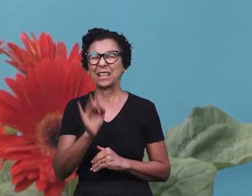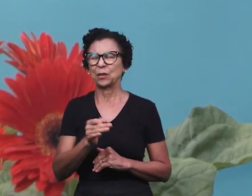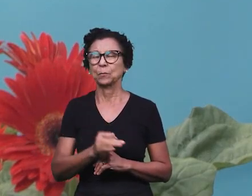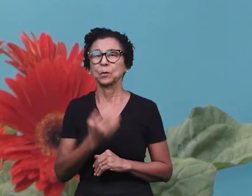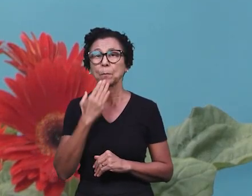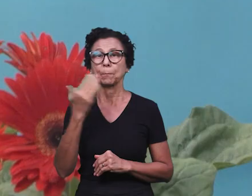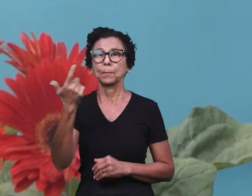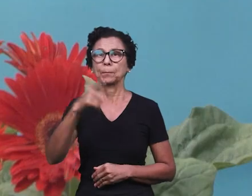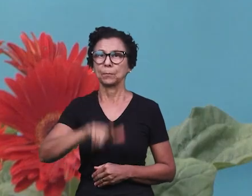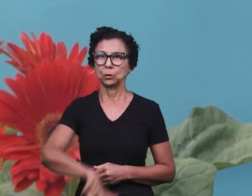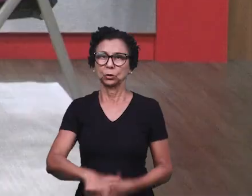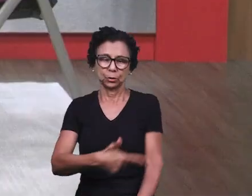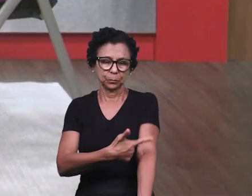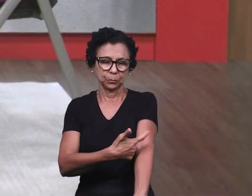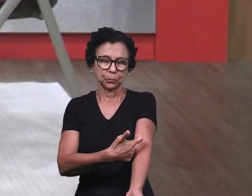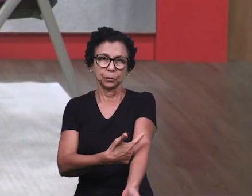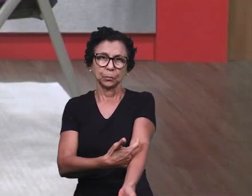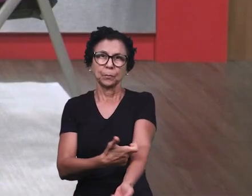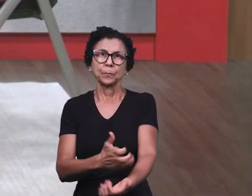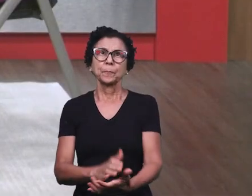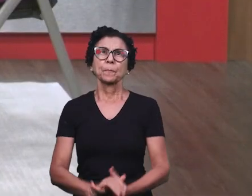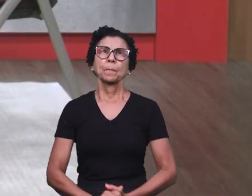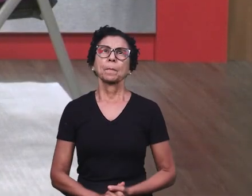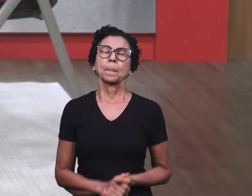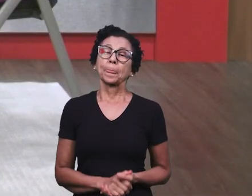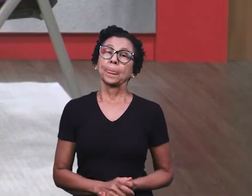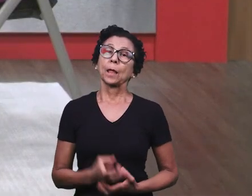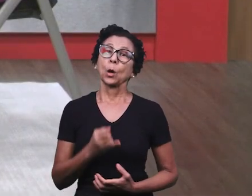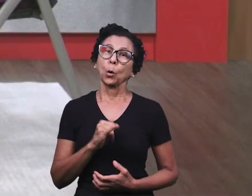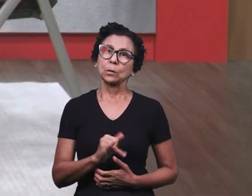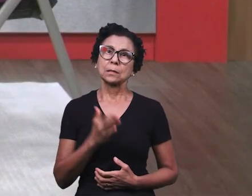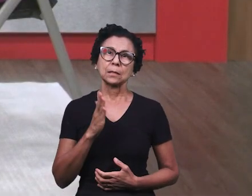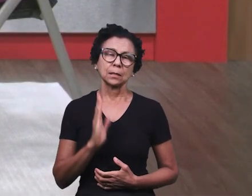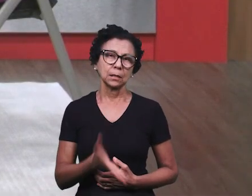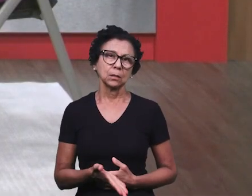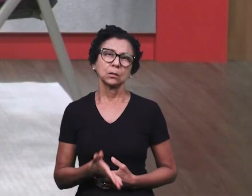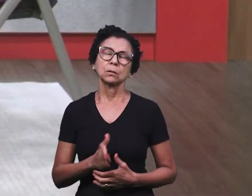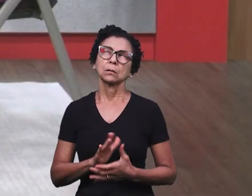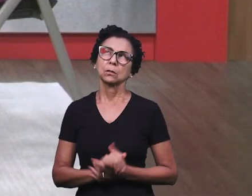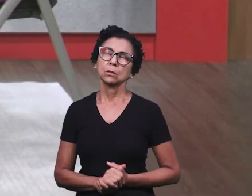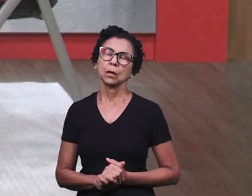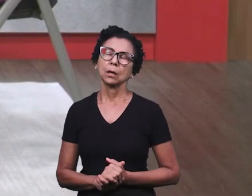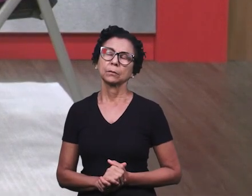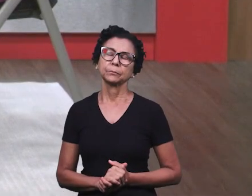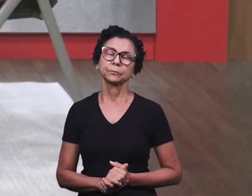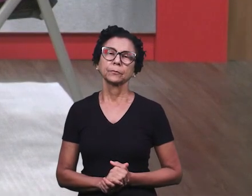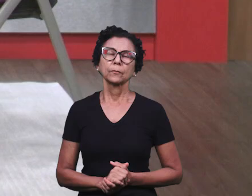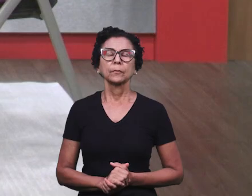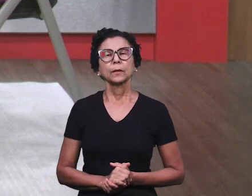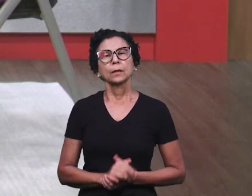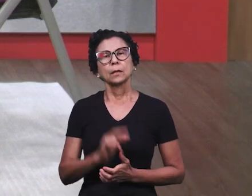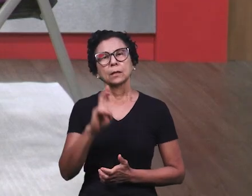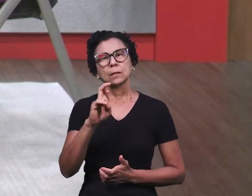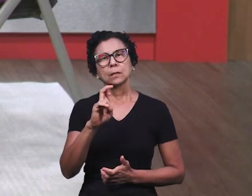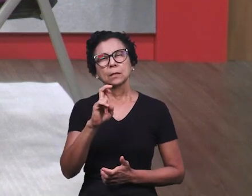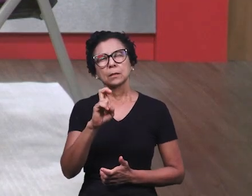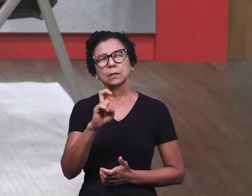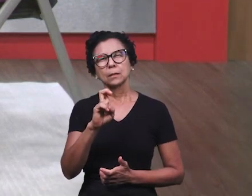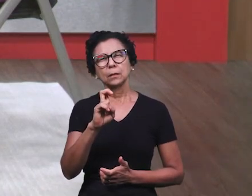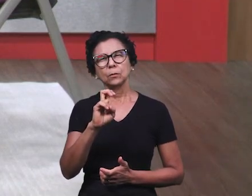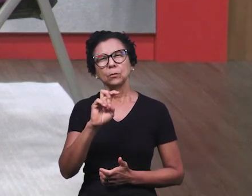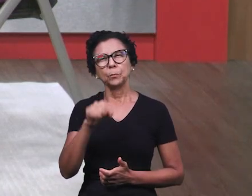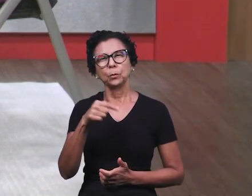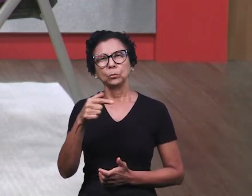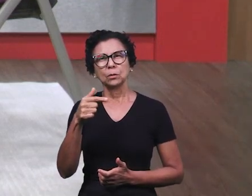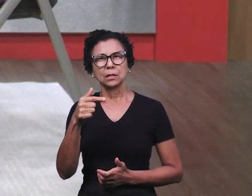repetir, ou se a glicada já vier acima de 5,7, acima de 6,5. Porque nessa faixa,